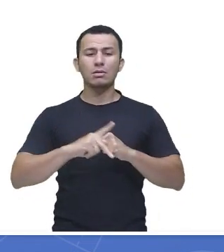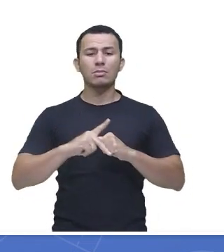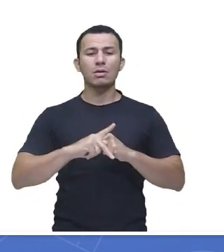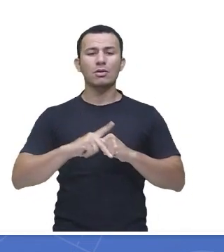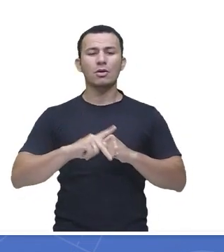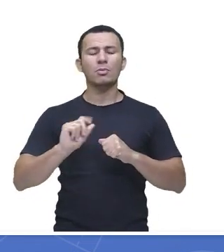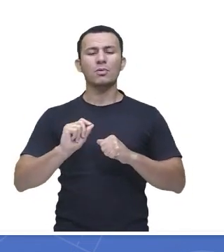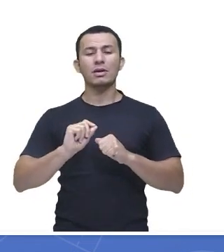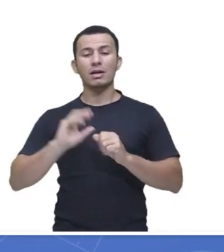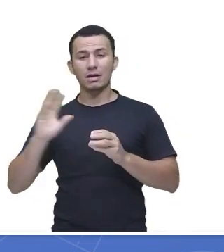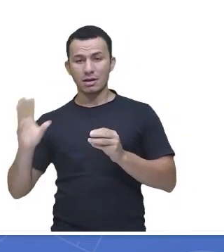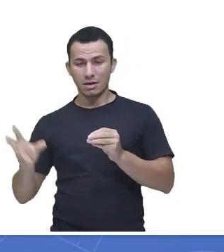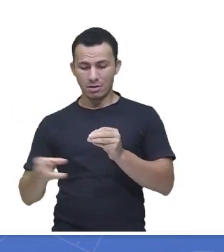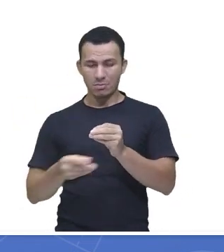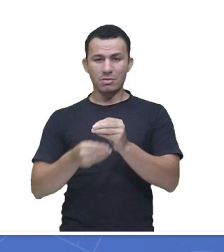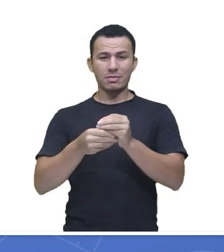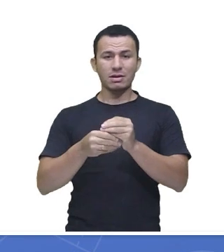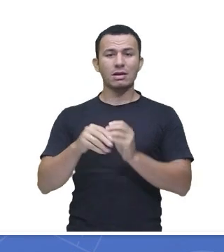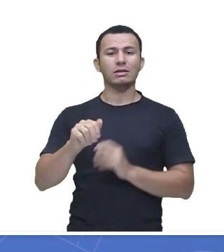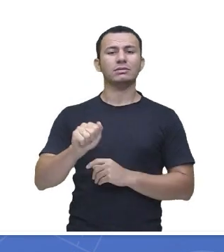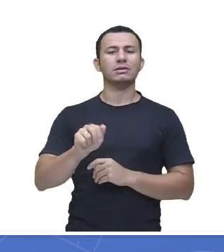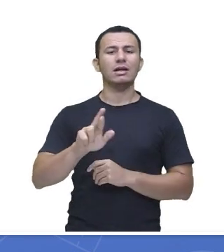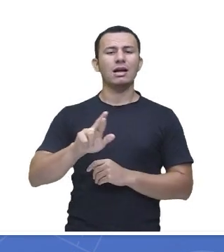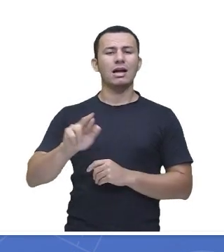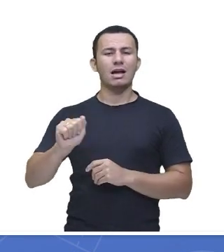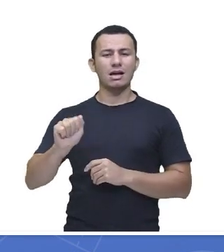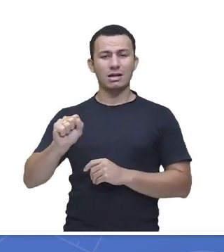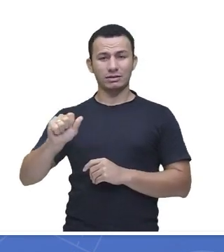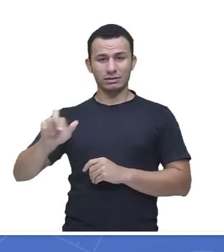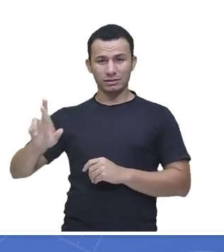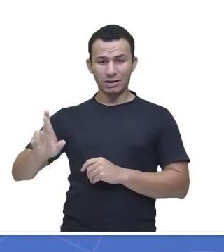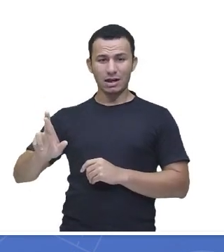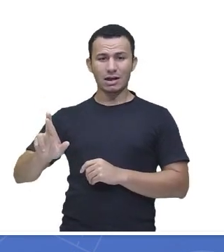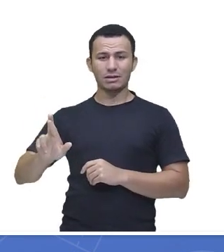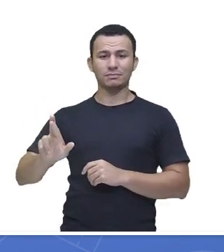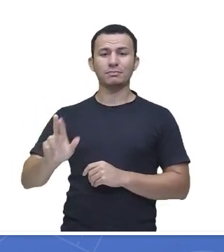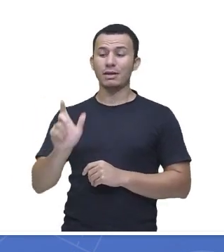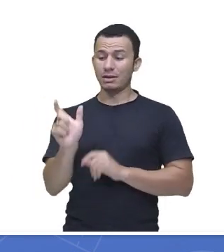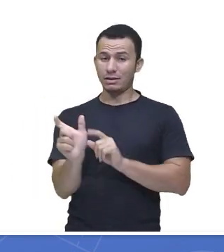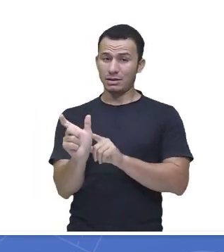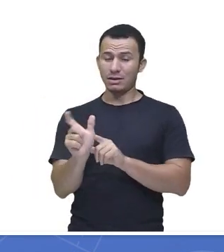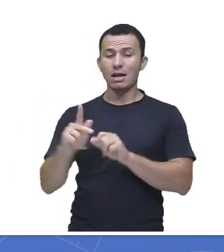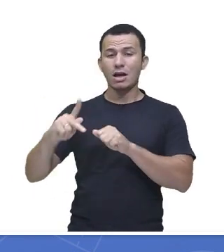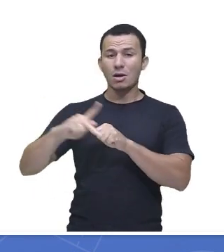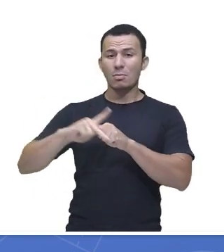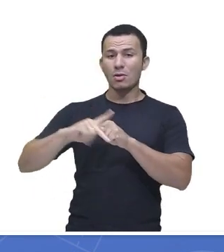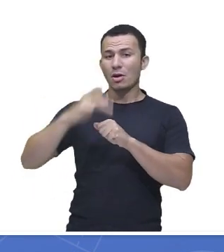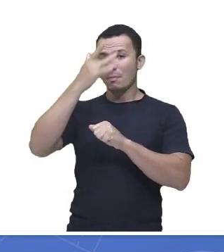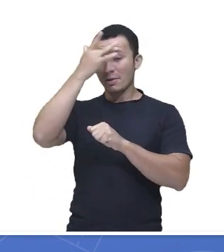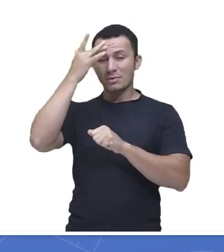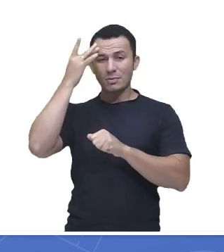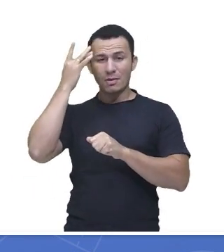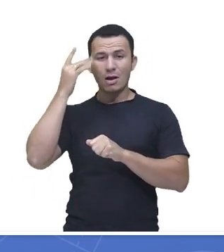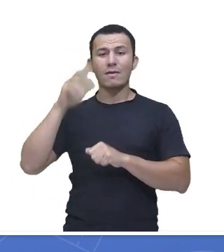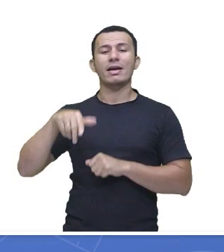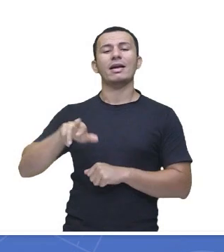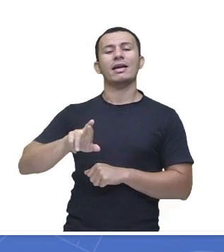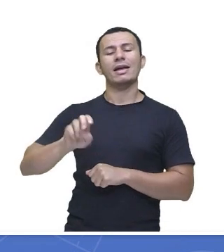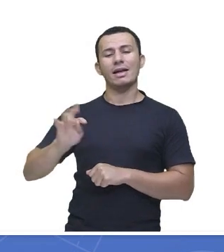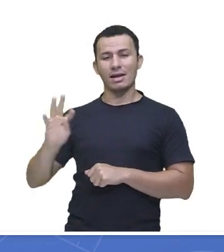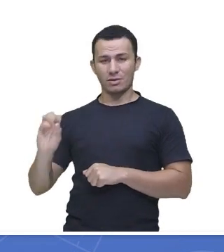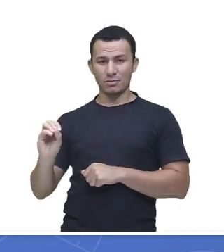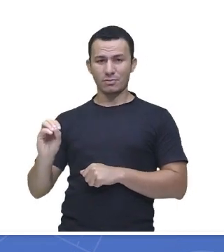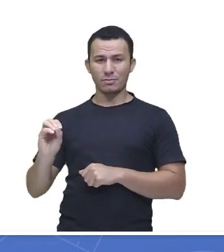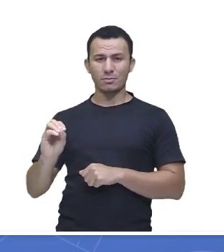complementando o verbo arrasar. Acontece que esse pronome aqui é um pronome pessoal reto.